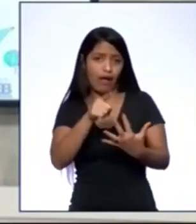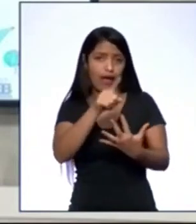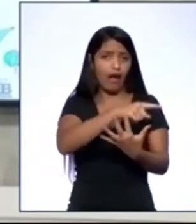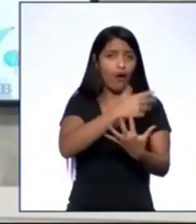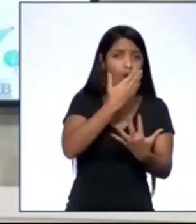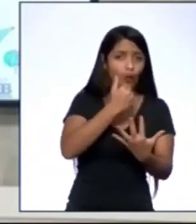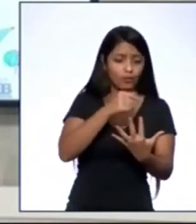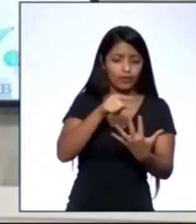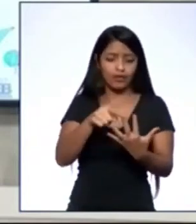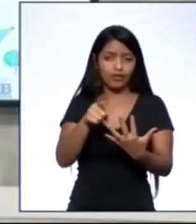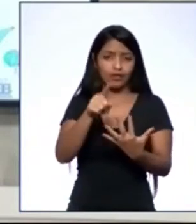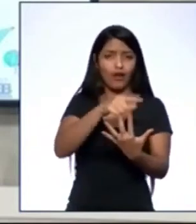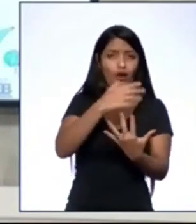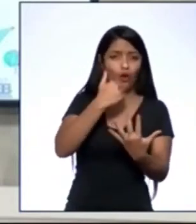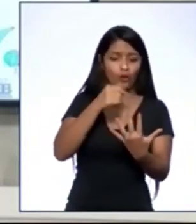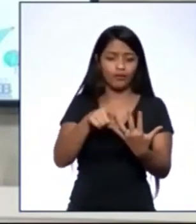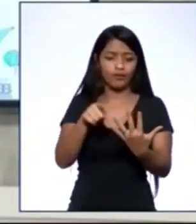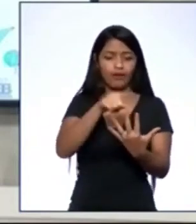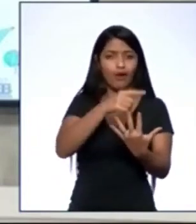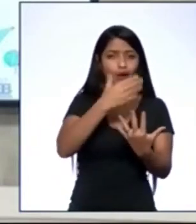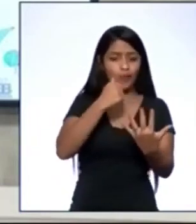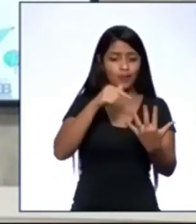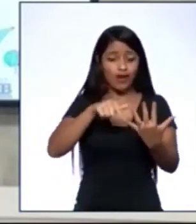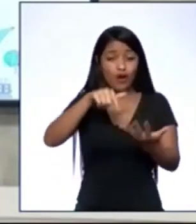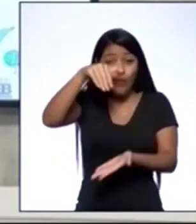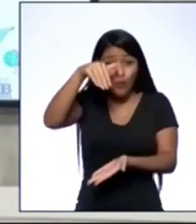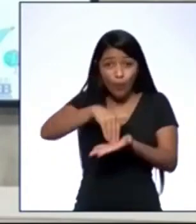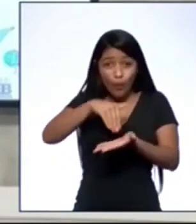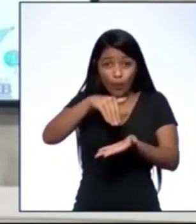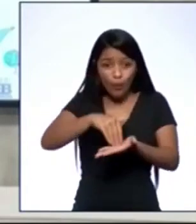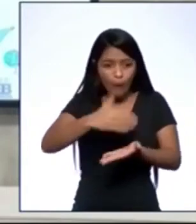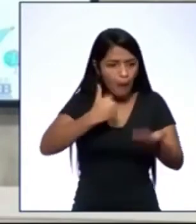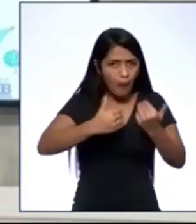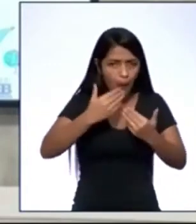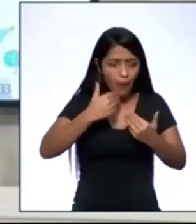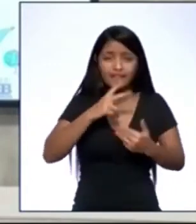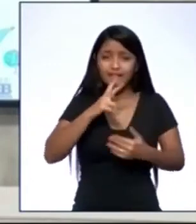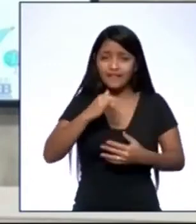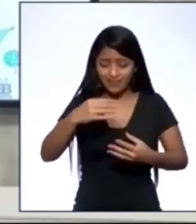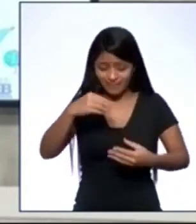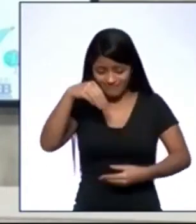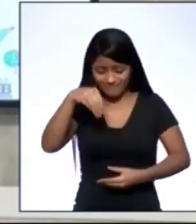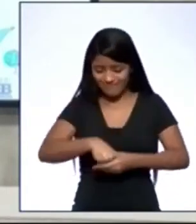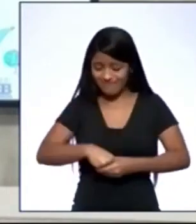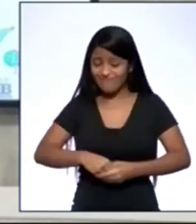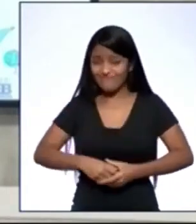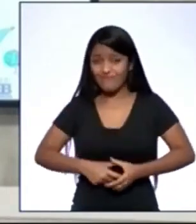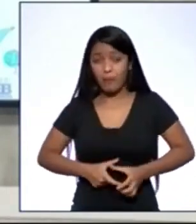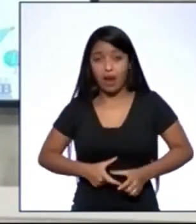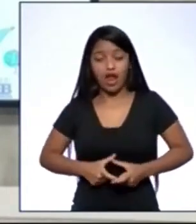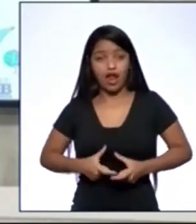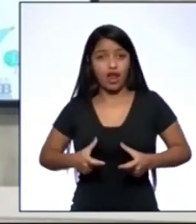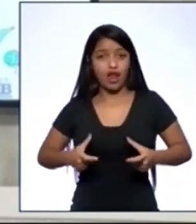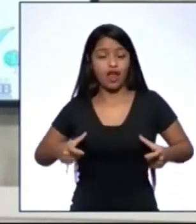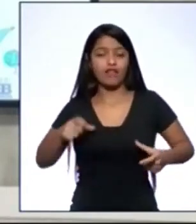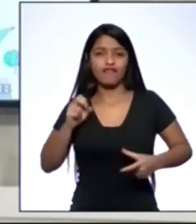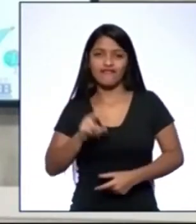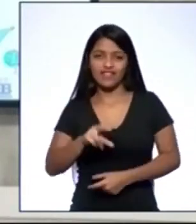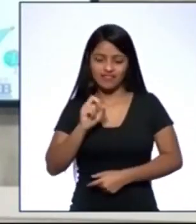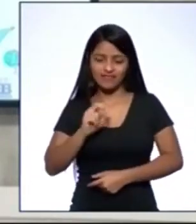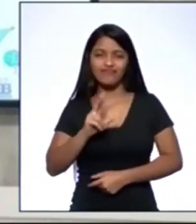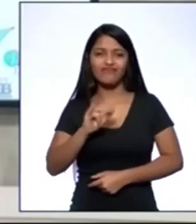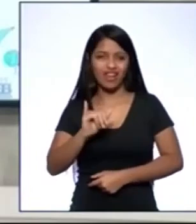o último da cadeia, certo? E lembre que vai de maneira crescente, vai se